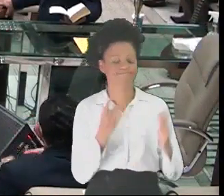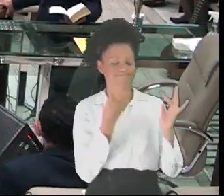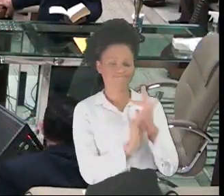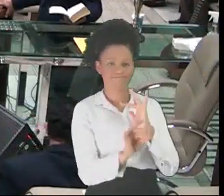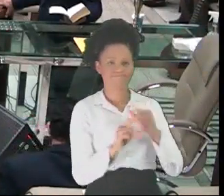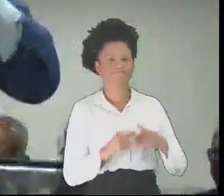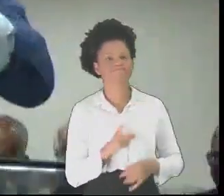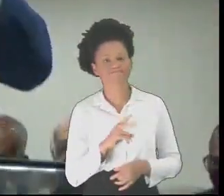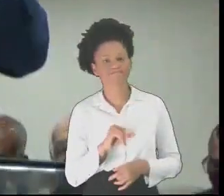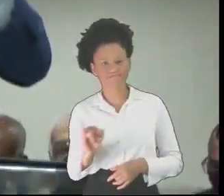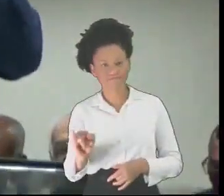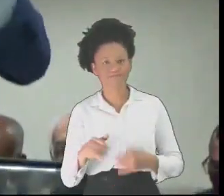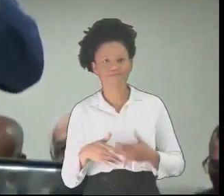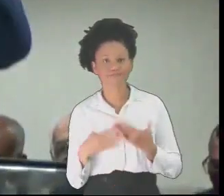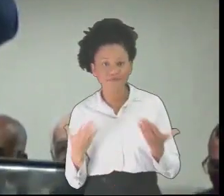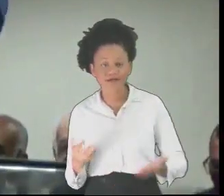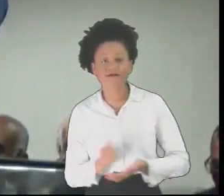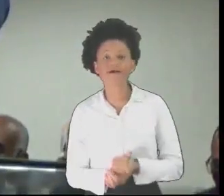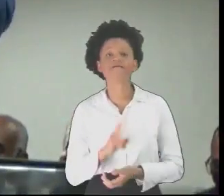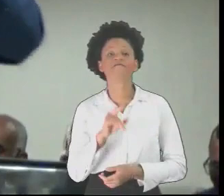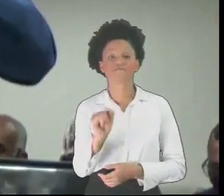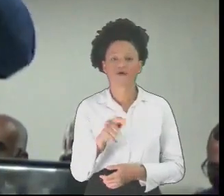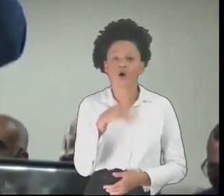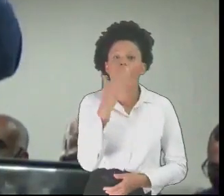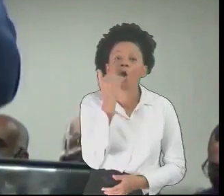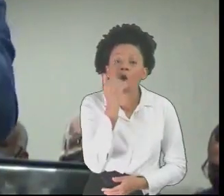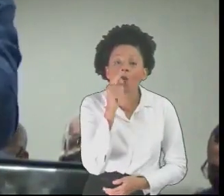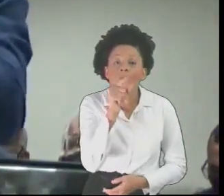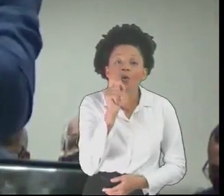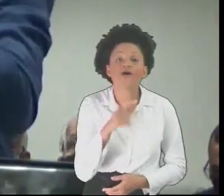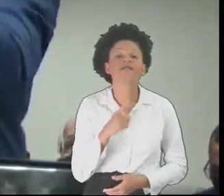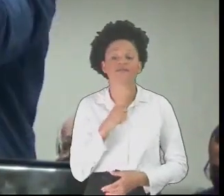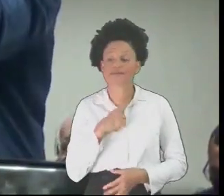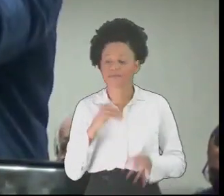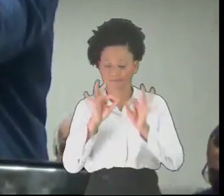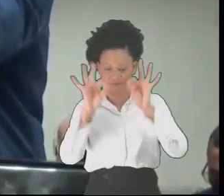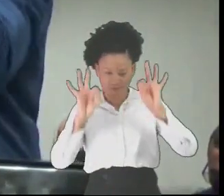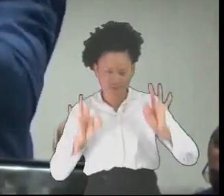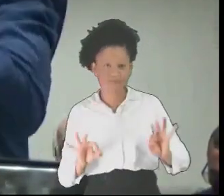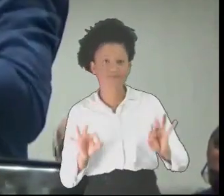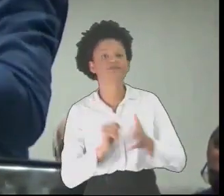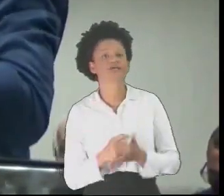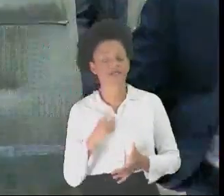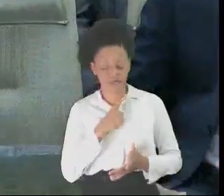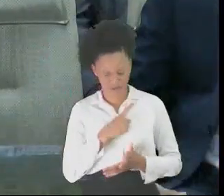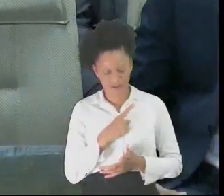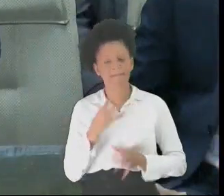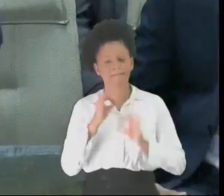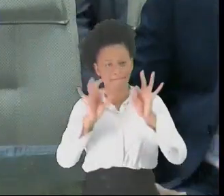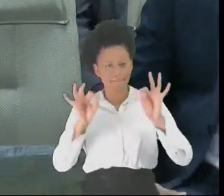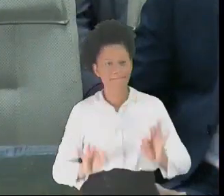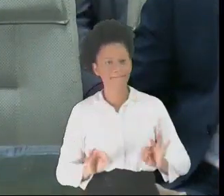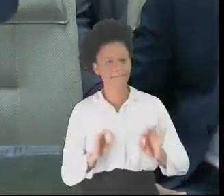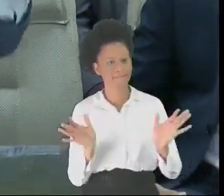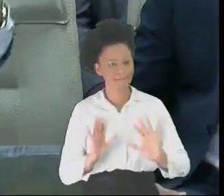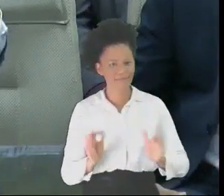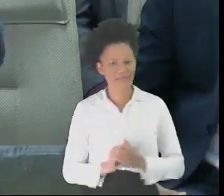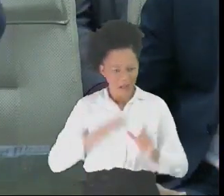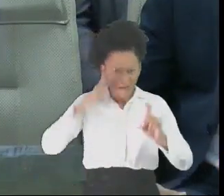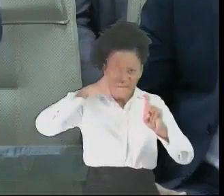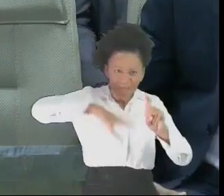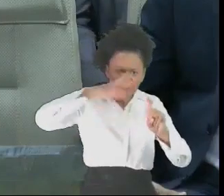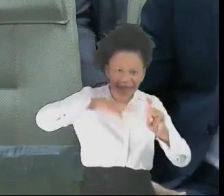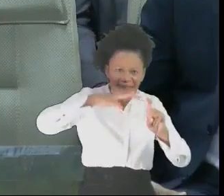anticristo. Ele vai dizer até o que é que você vai comer. Já tem projeto, existe projetos, não é mito, não,